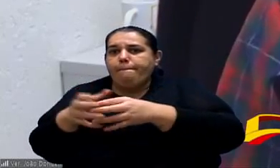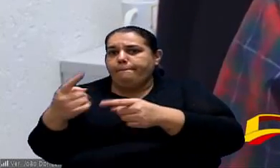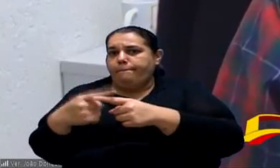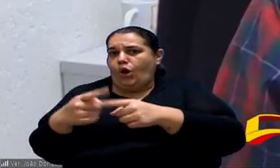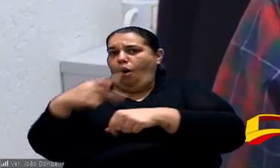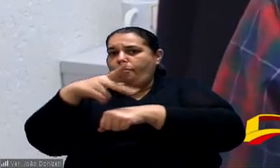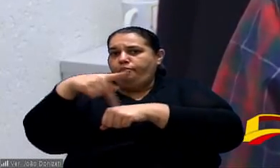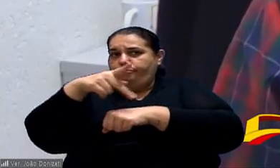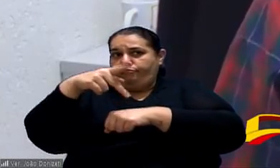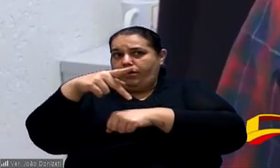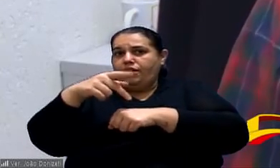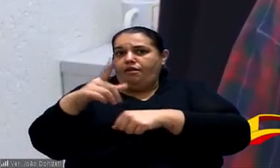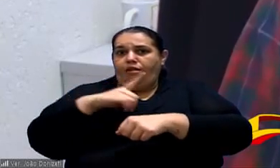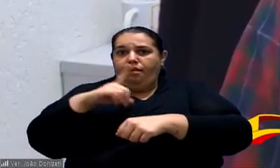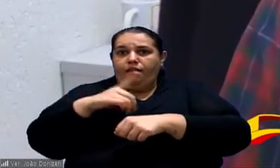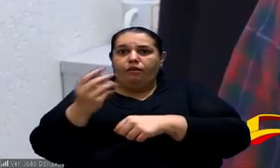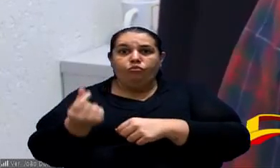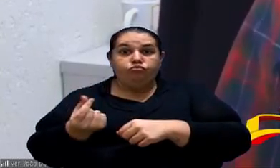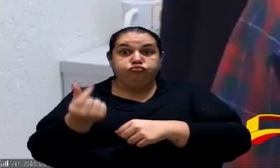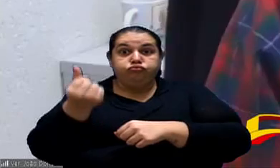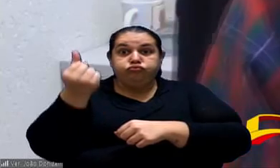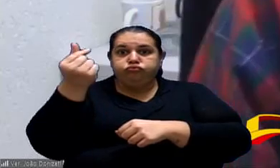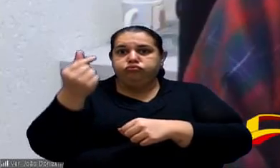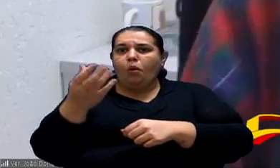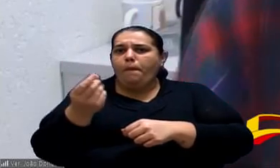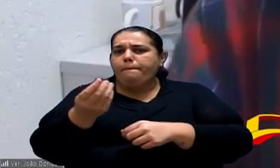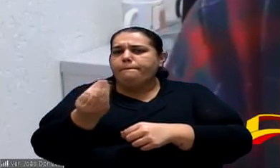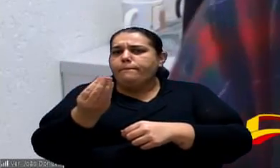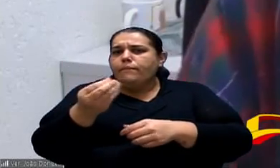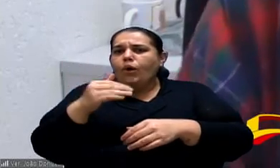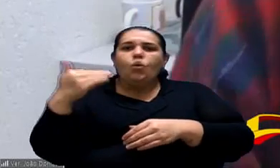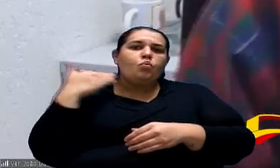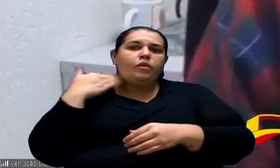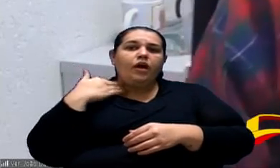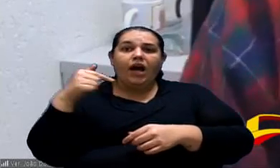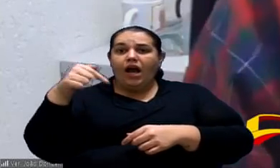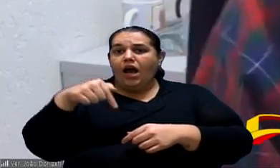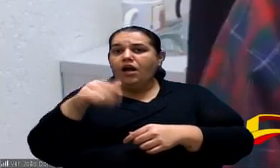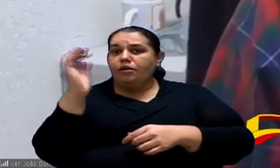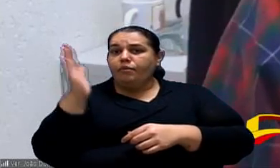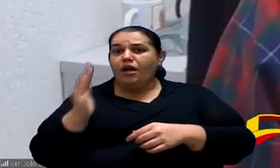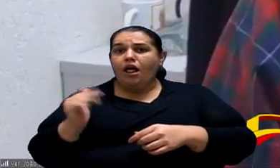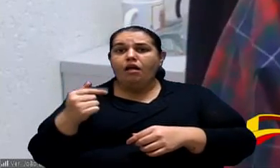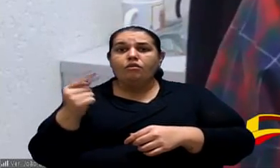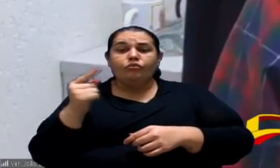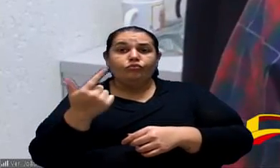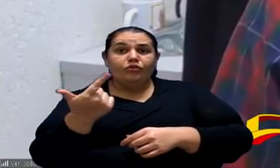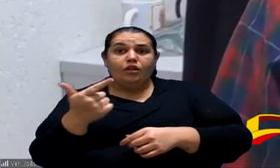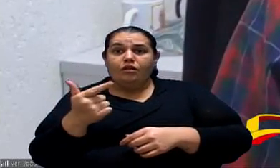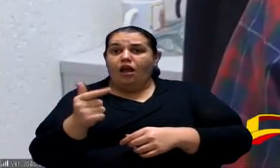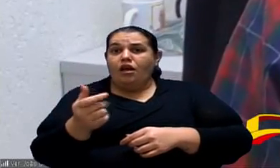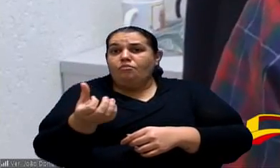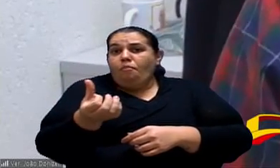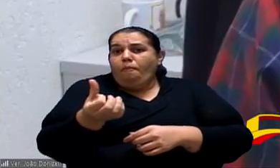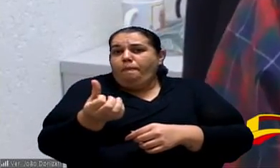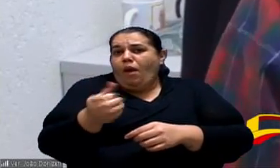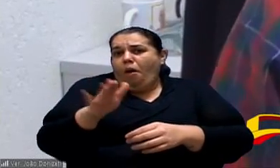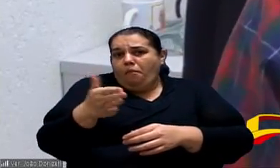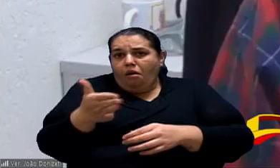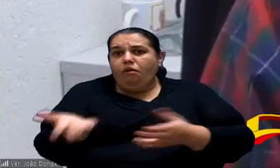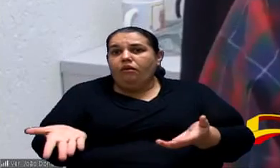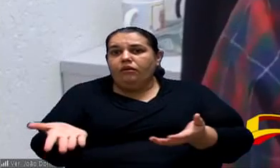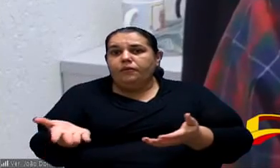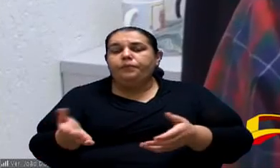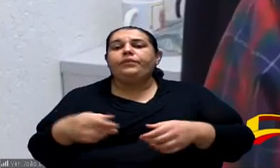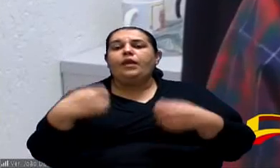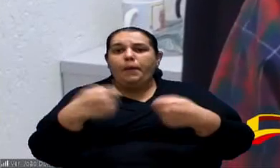sofisticados na área econômica, onde tem centenas e centenas de bancos, nós temos meia dúzia de bancos que deita e rola no sistema financeiro do país, né? Que